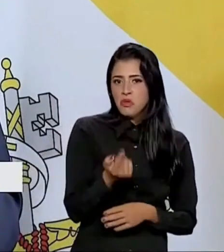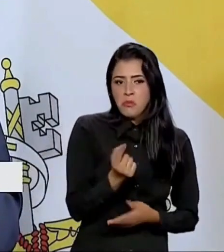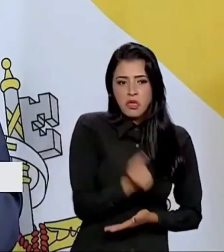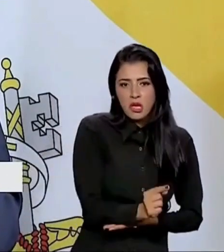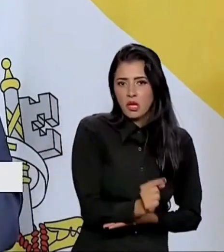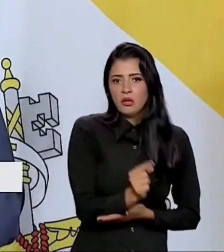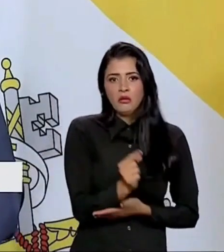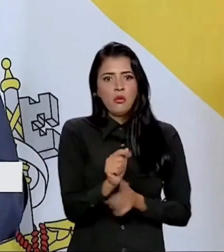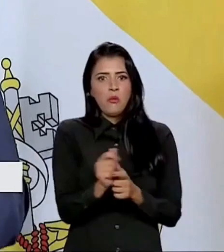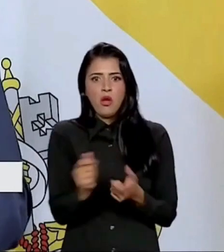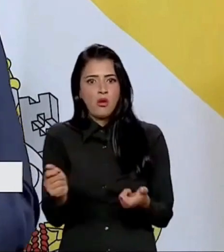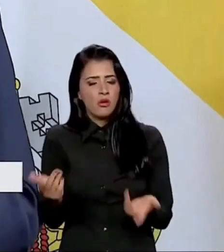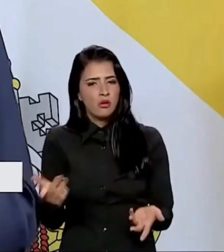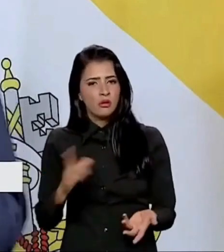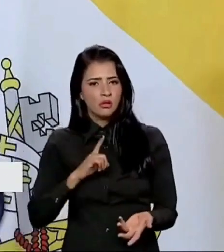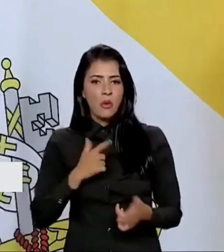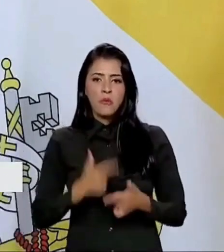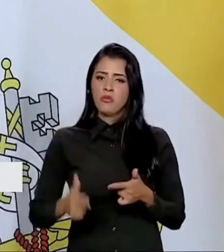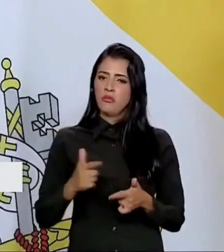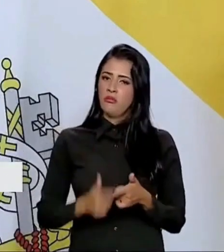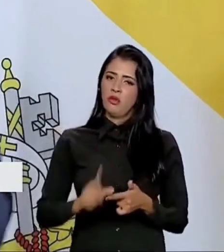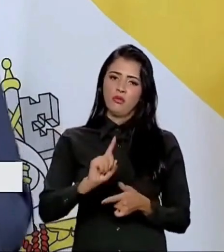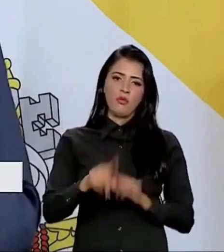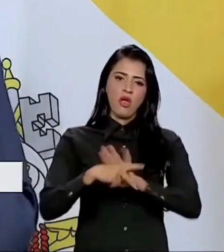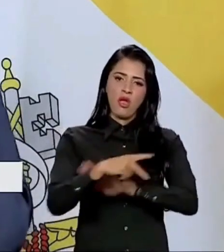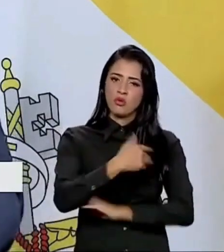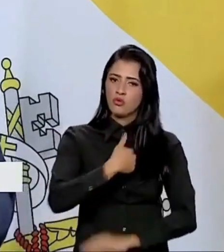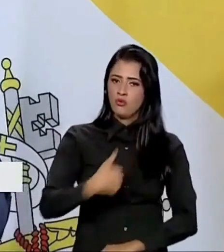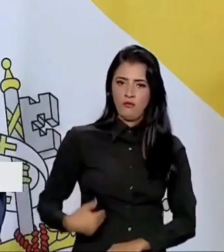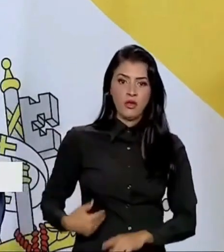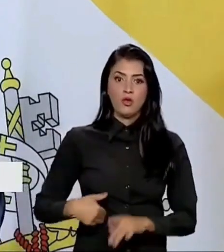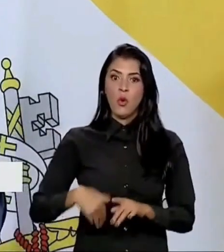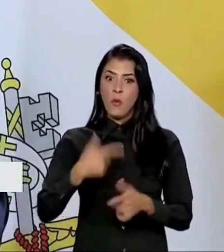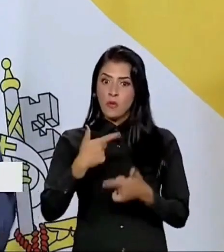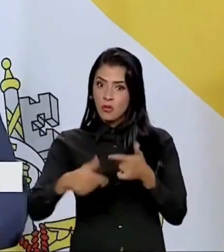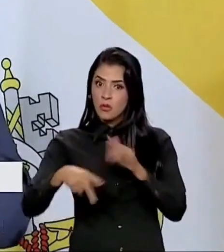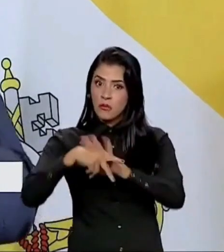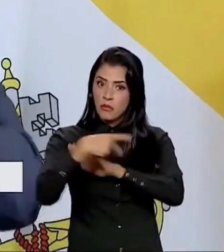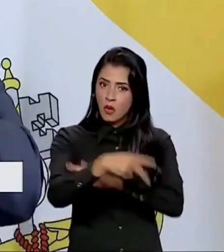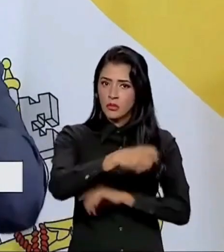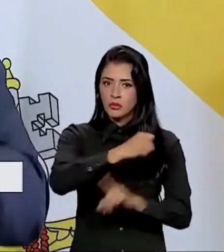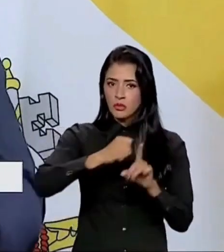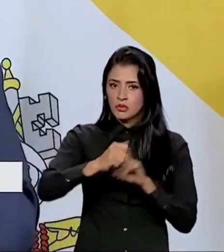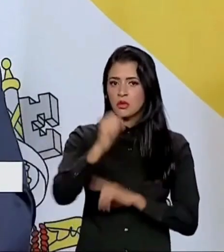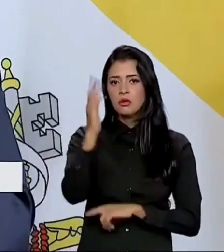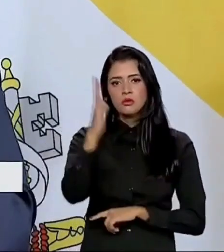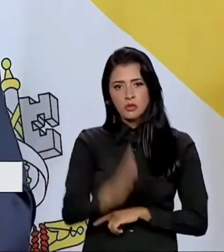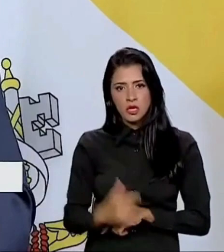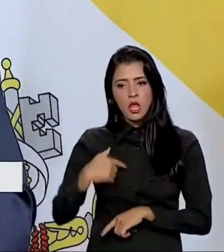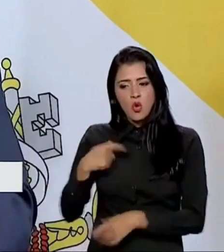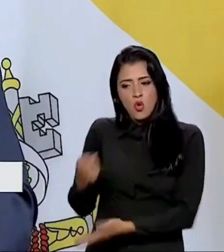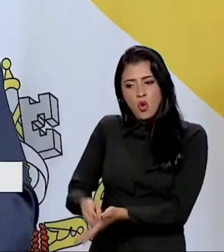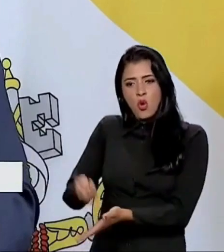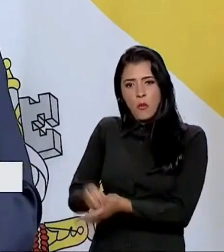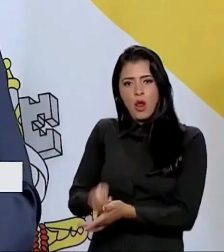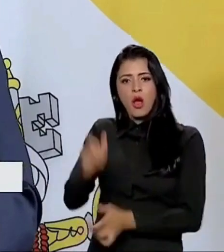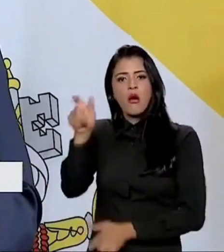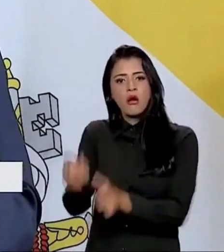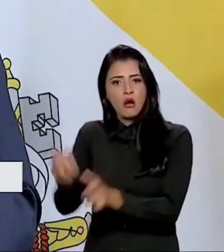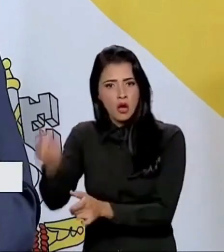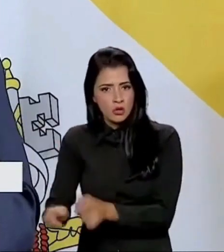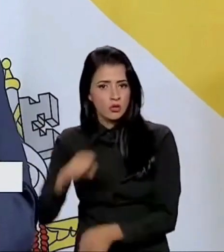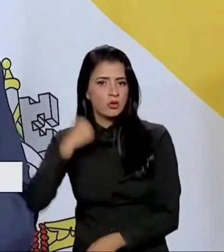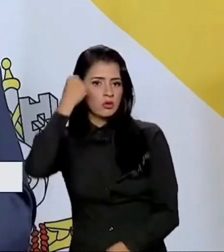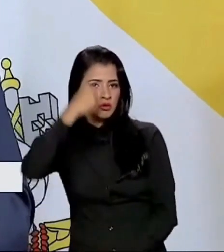pequena. Então, o problema não é do governo, o problema é da sociedade brasileira. Eu tenho cobrado dos senadores. Foram